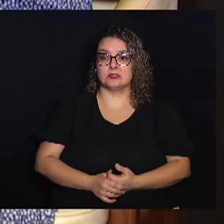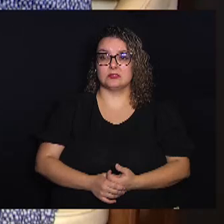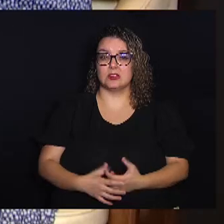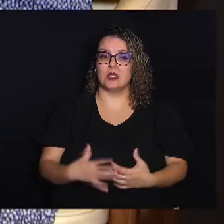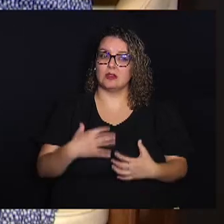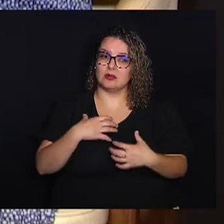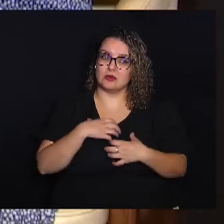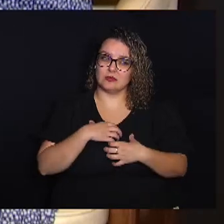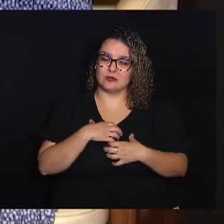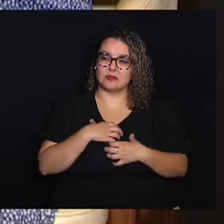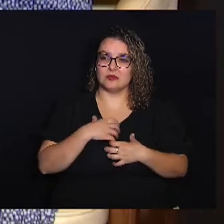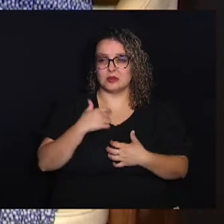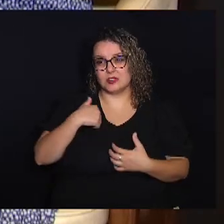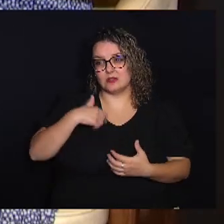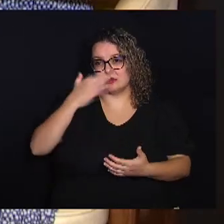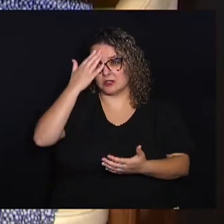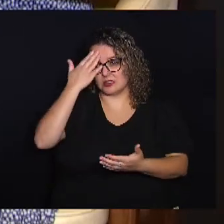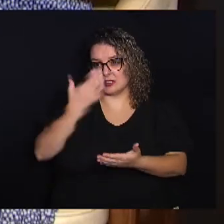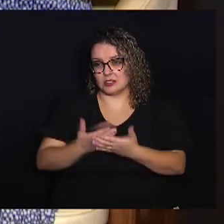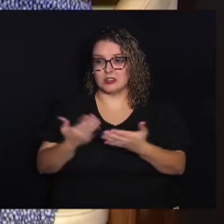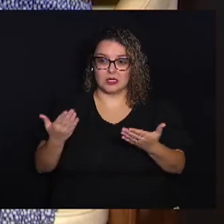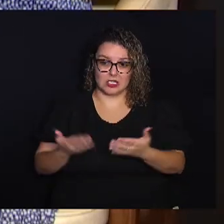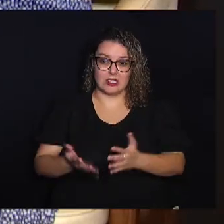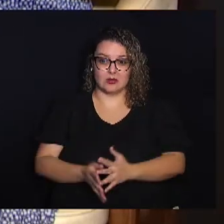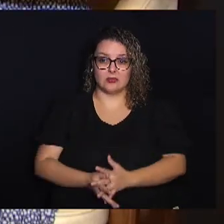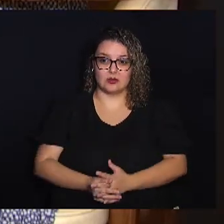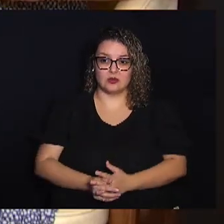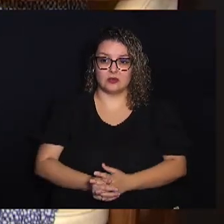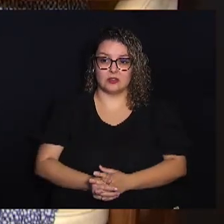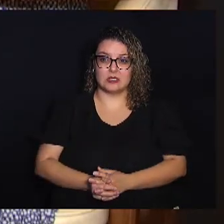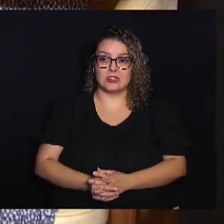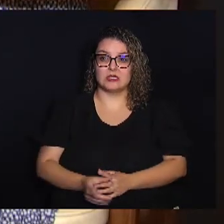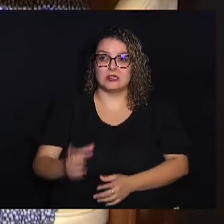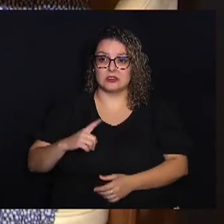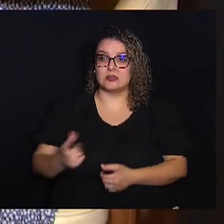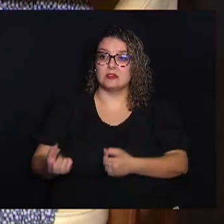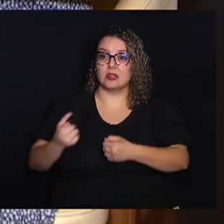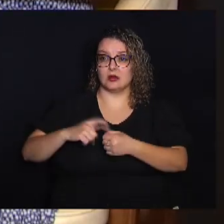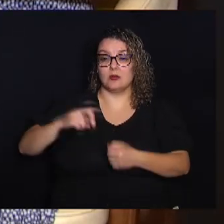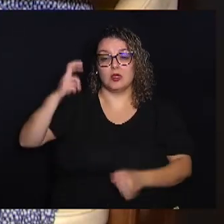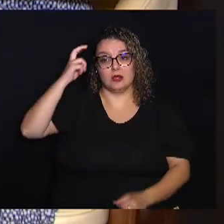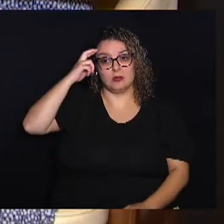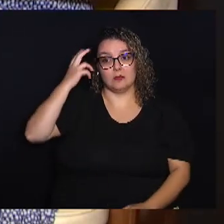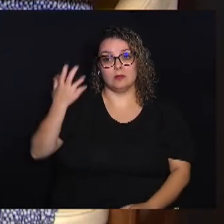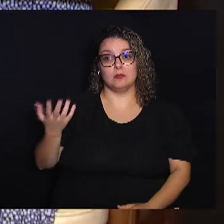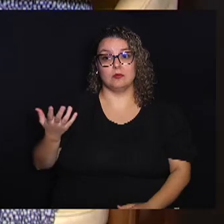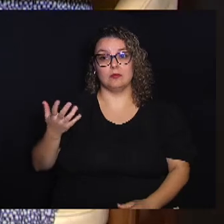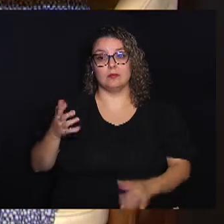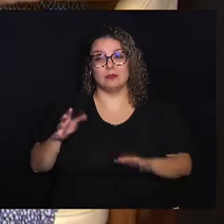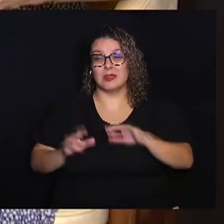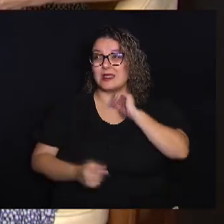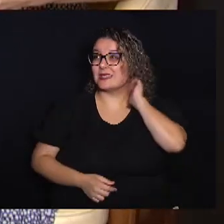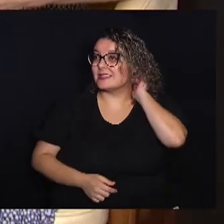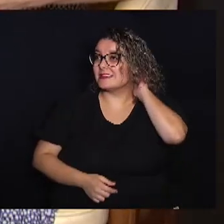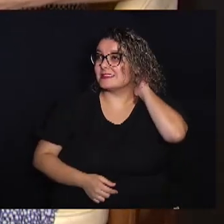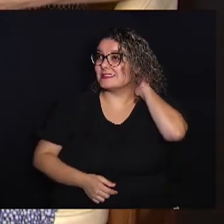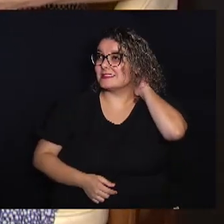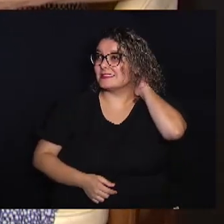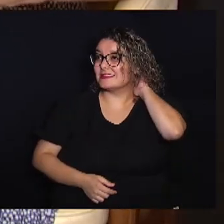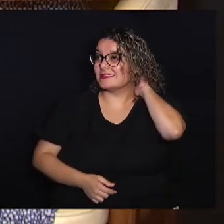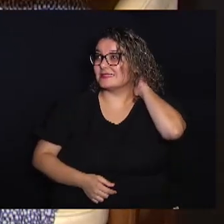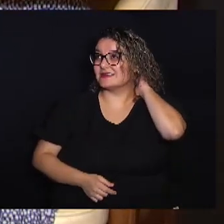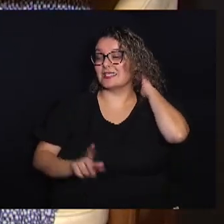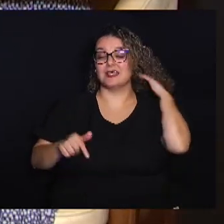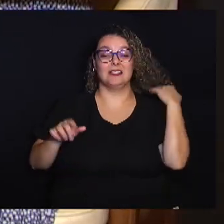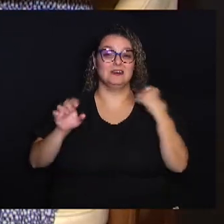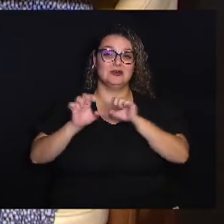que, eu acredito, né, que agora tem uma retomada da cultura, né? Mas é uma questão muito estrutural,